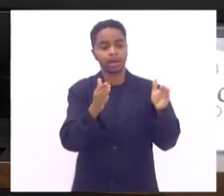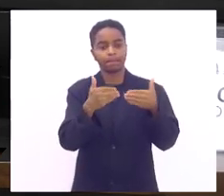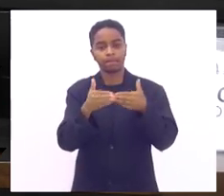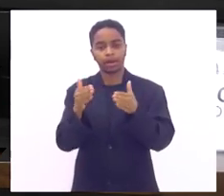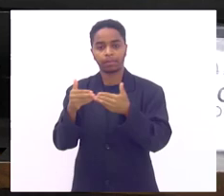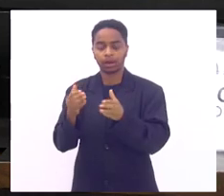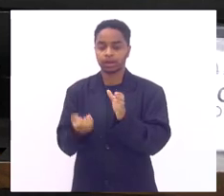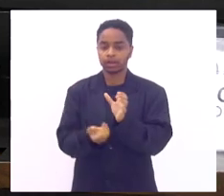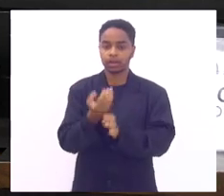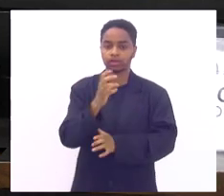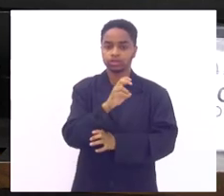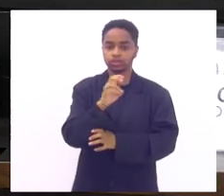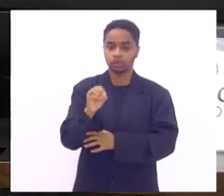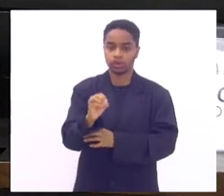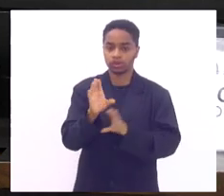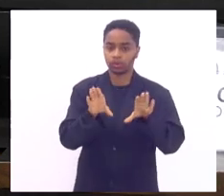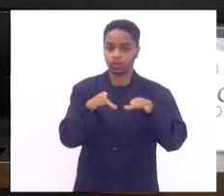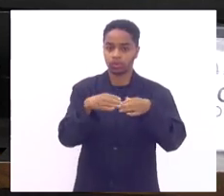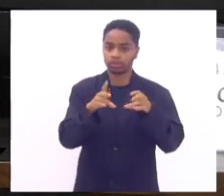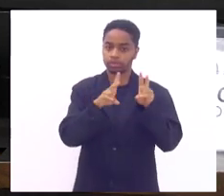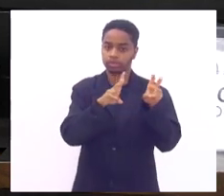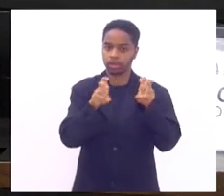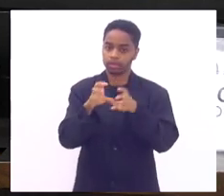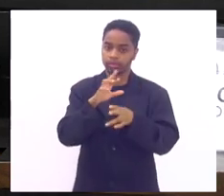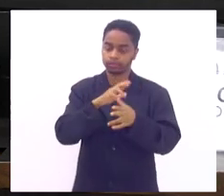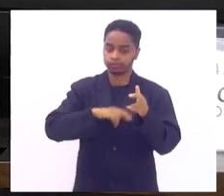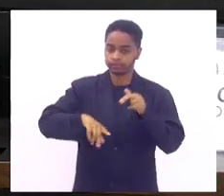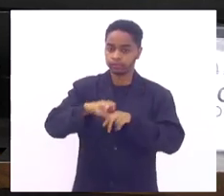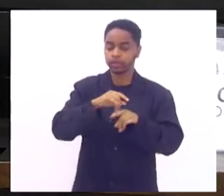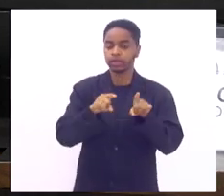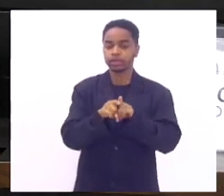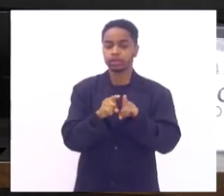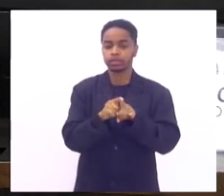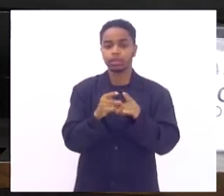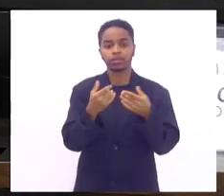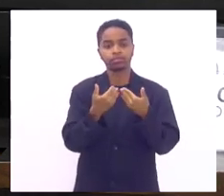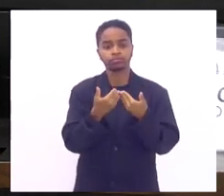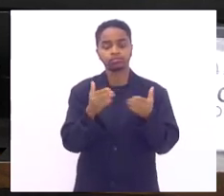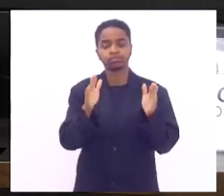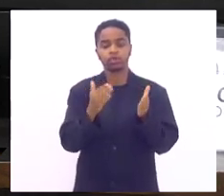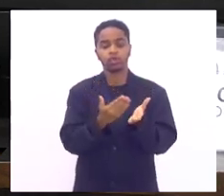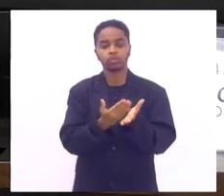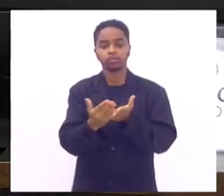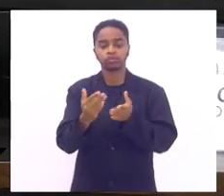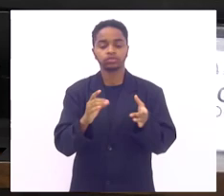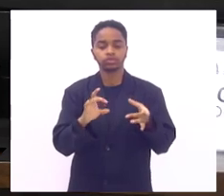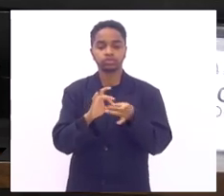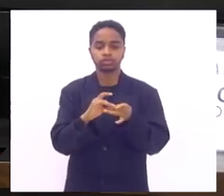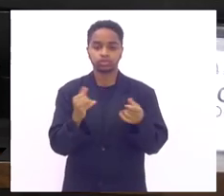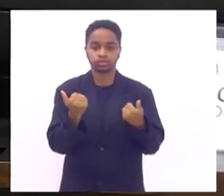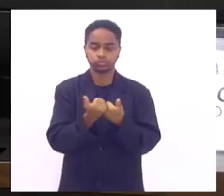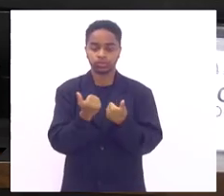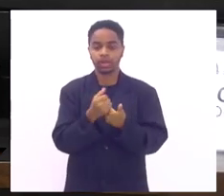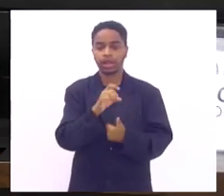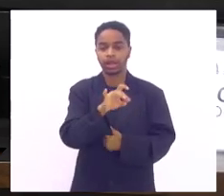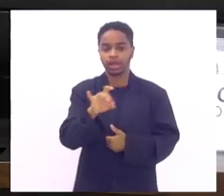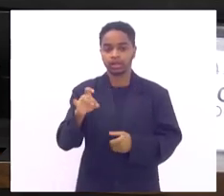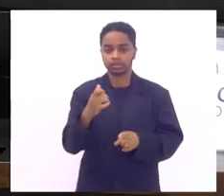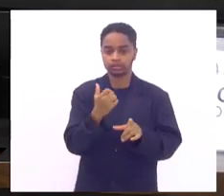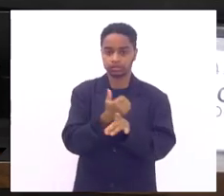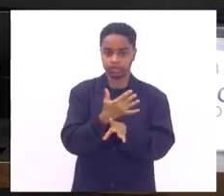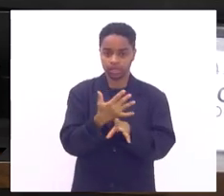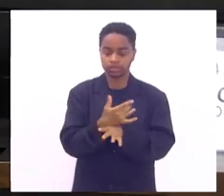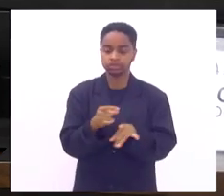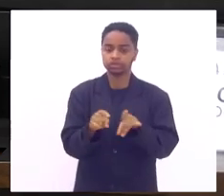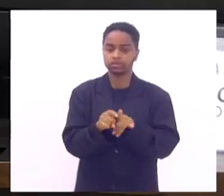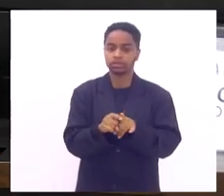comissões temáticas, por isso que o CRC abriu as portas, estando do lado de cada um dos 92 municípios,